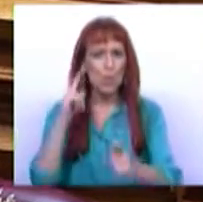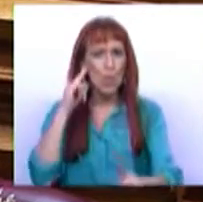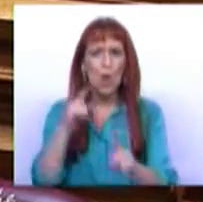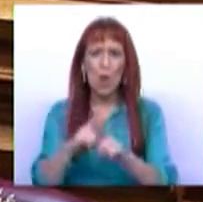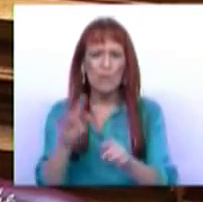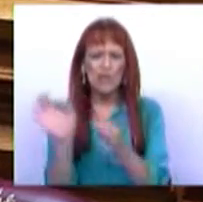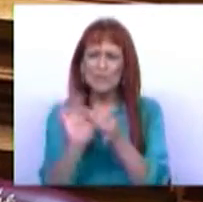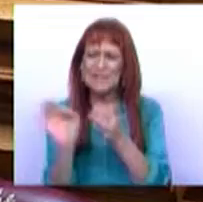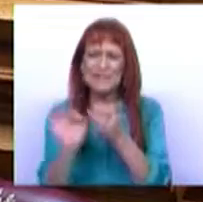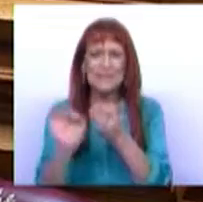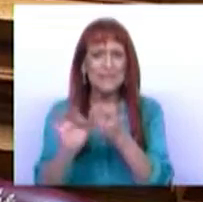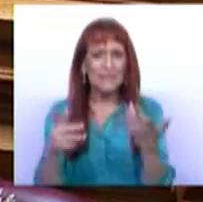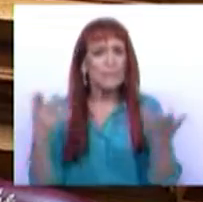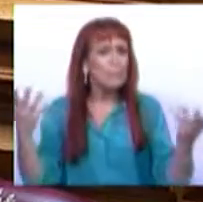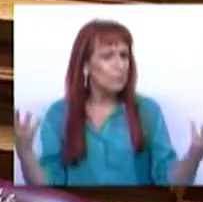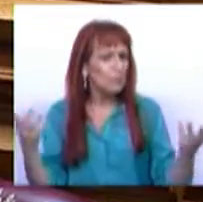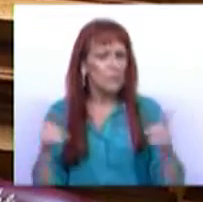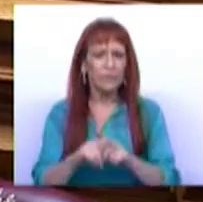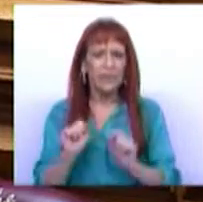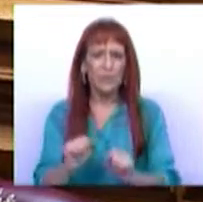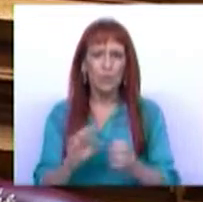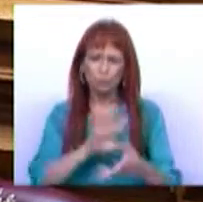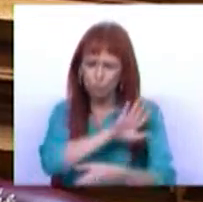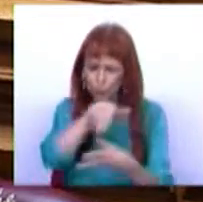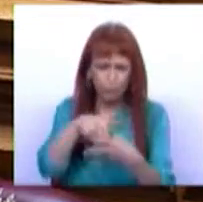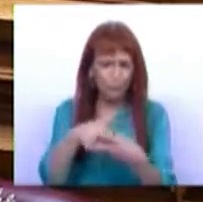propósitos específicos que, no seu